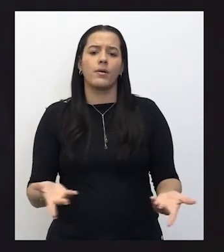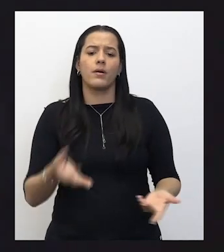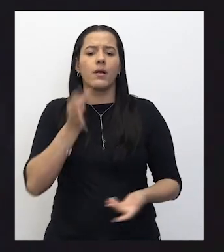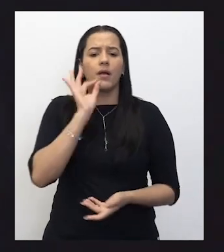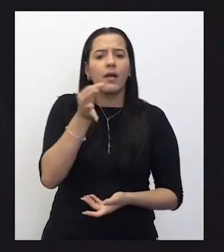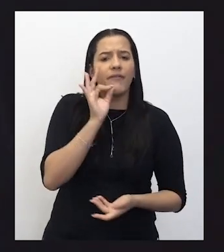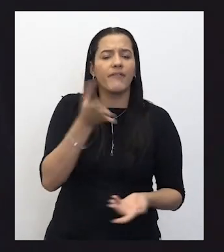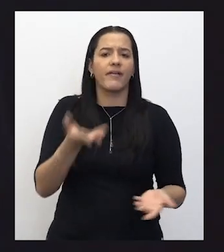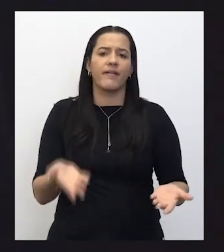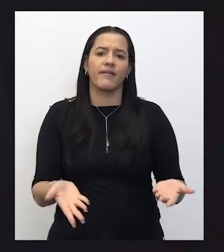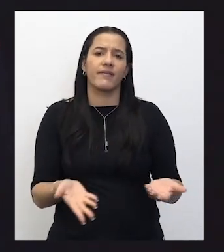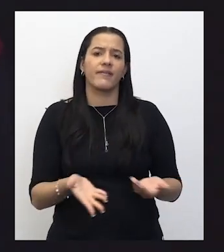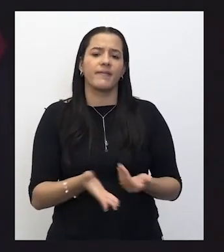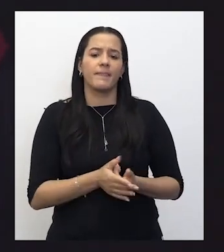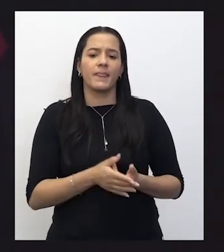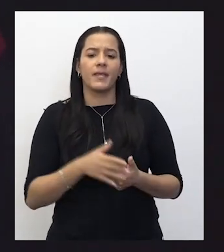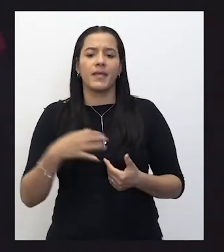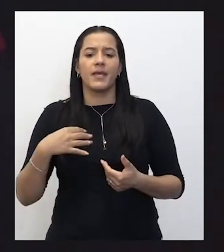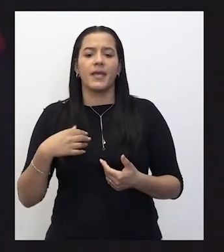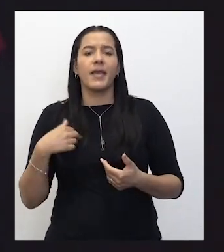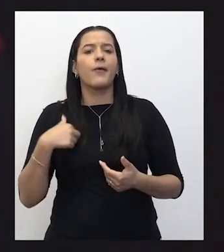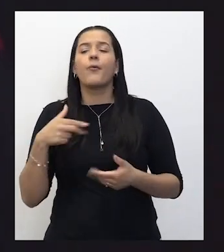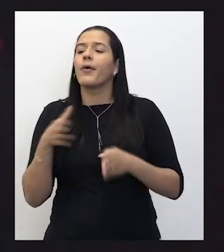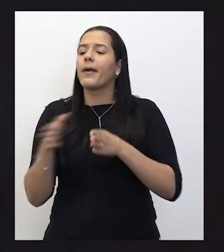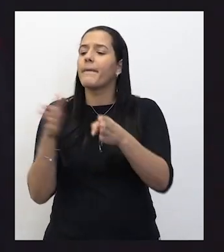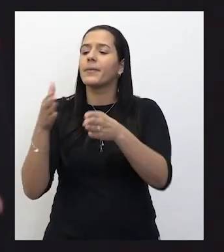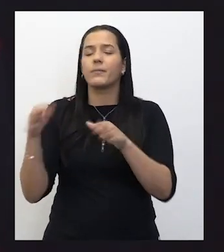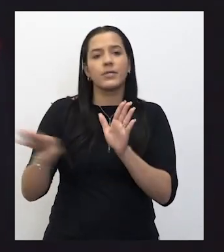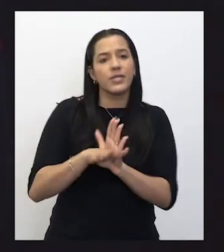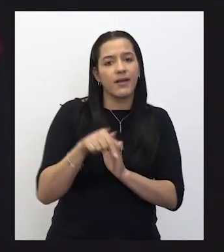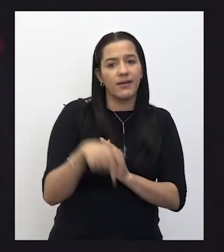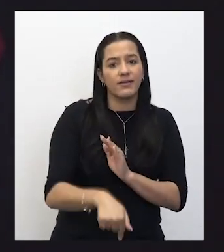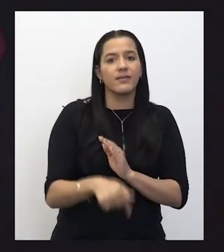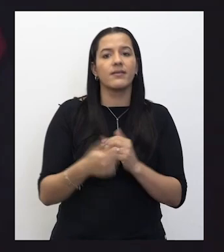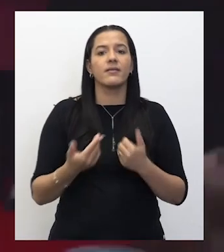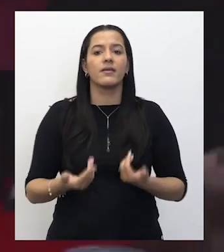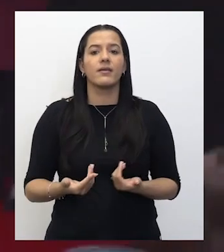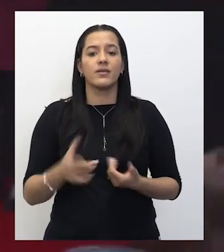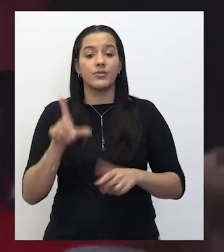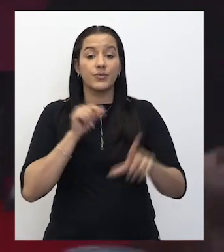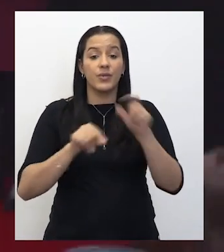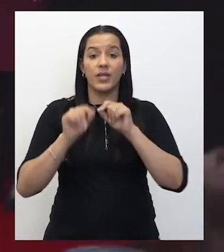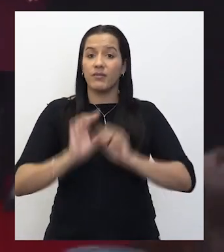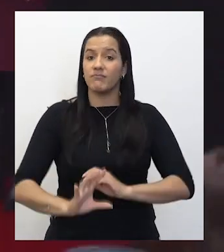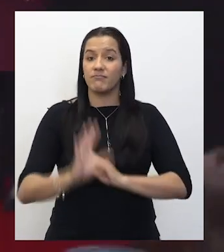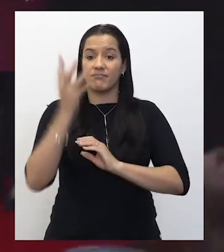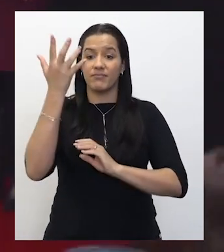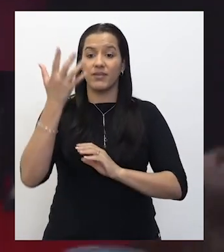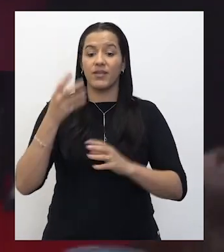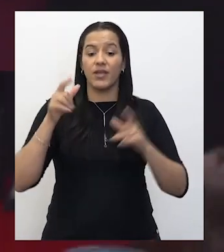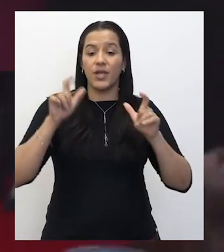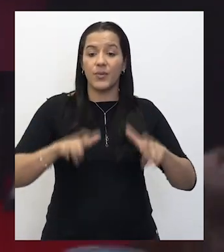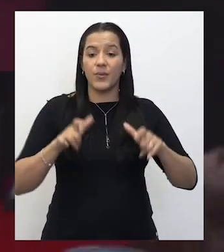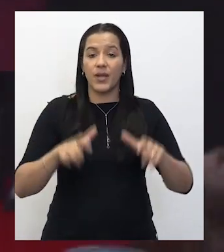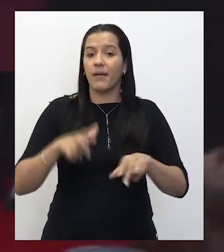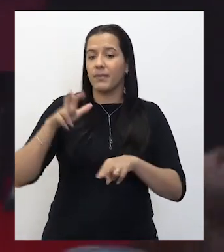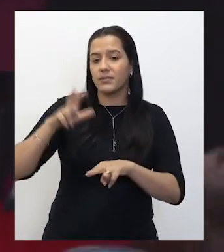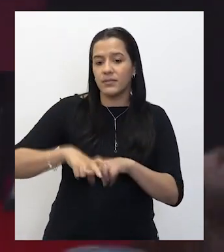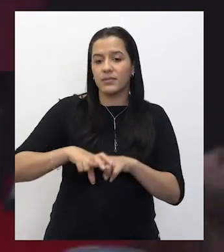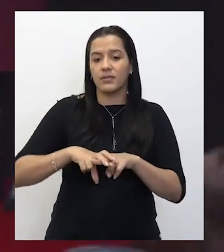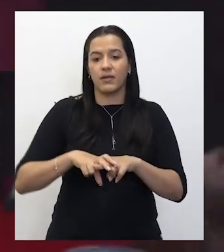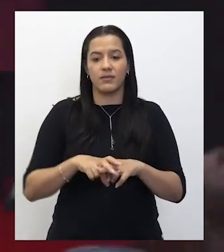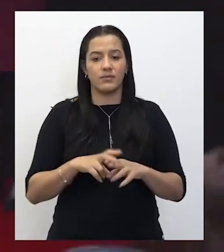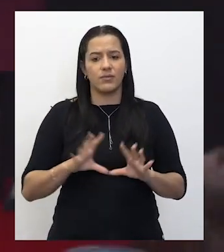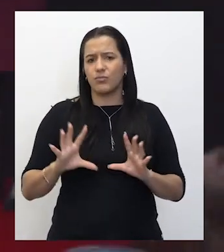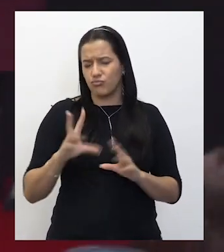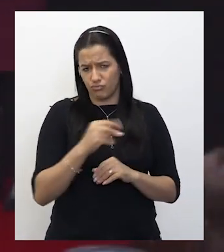tomar no café da manhã, que caminho para chegar aqui. Escolheram estar presente nesse evento e até mesmo onde sentar aqui dentro. Foram